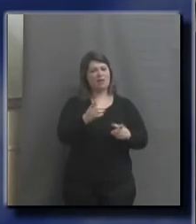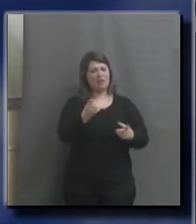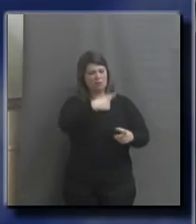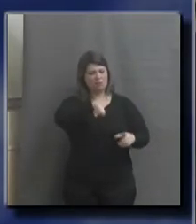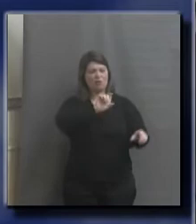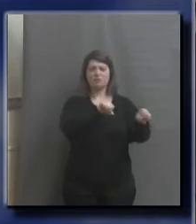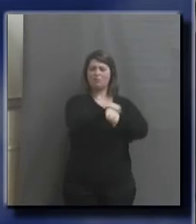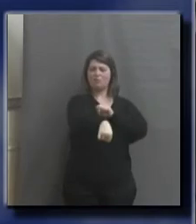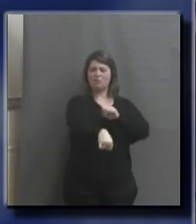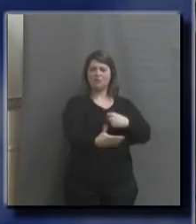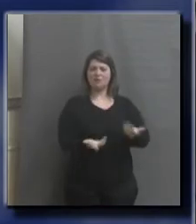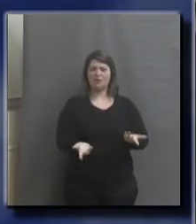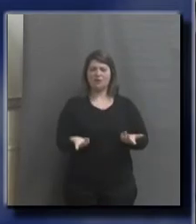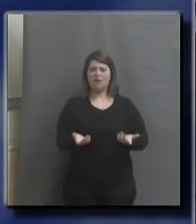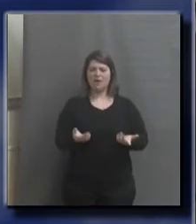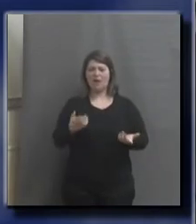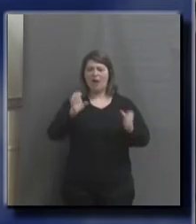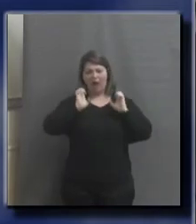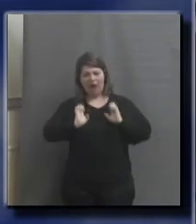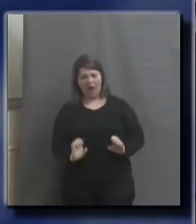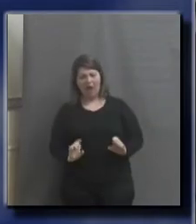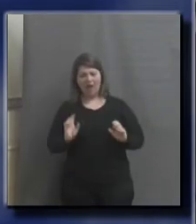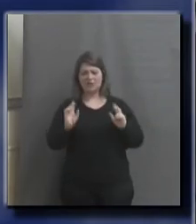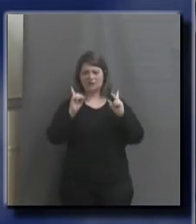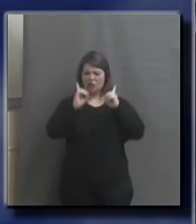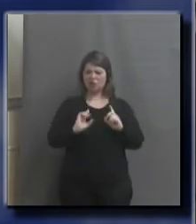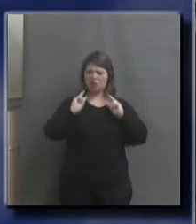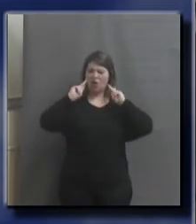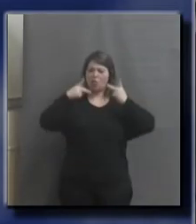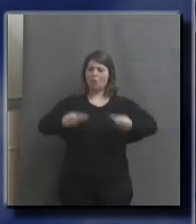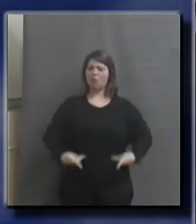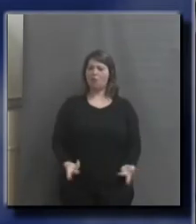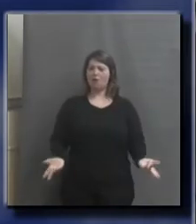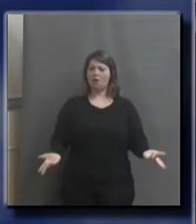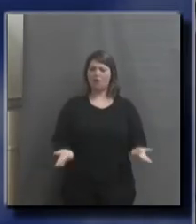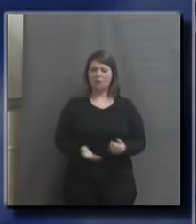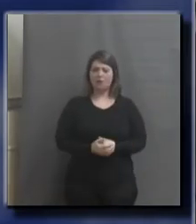formação. Como a ética, como os direitos humanos, como